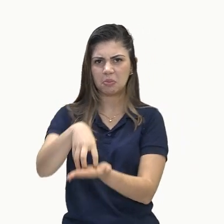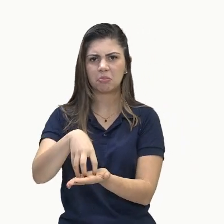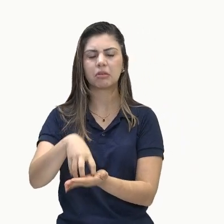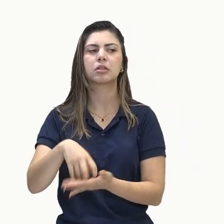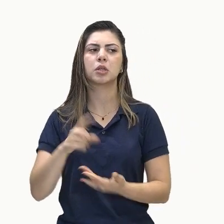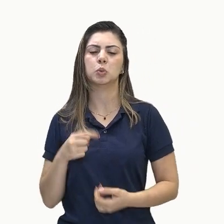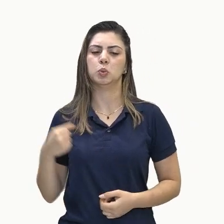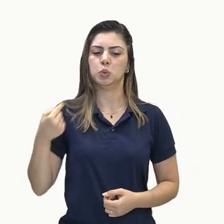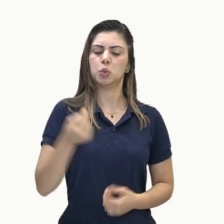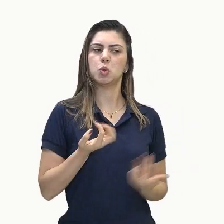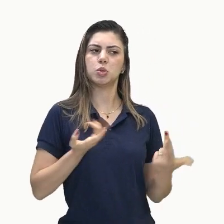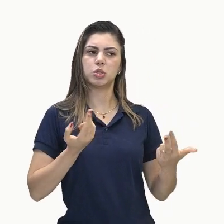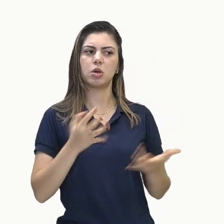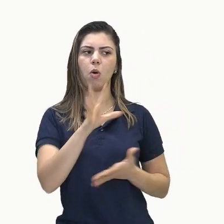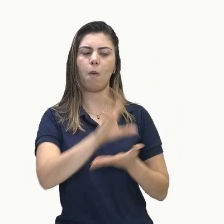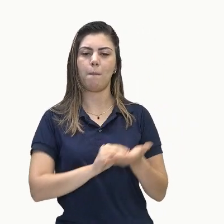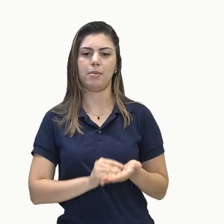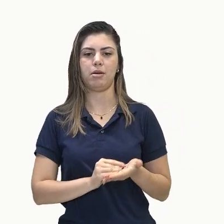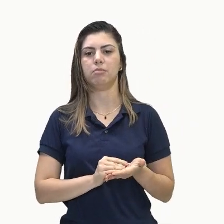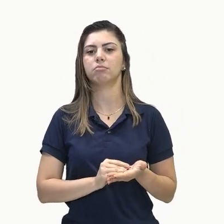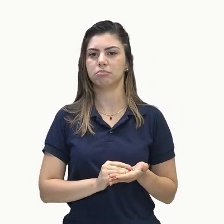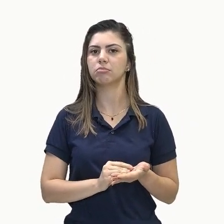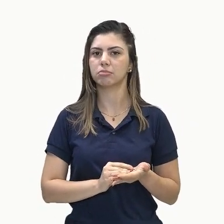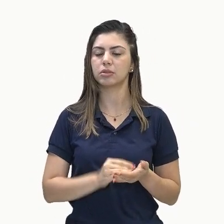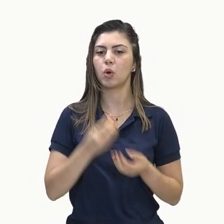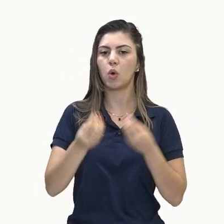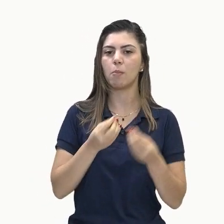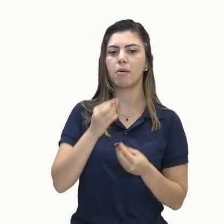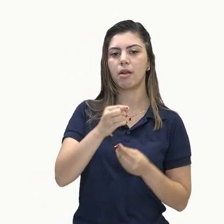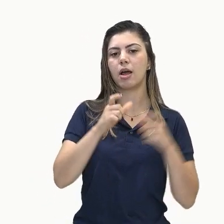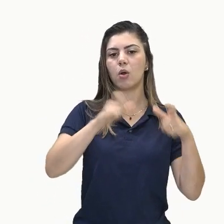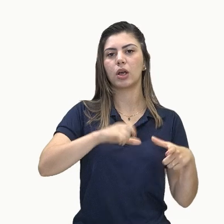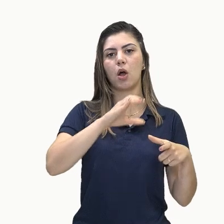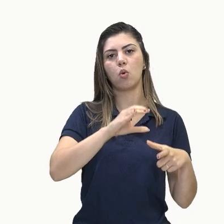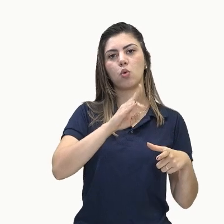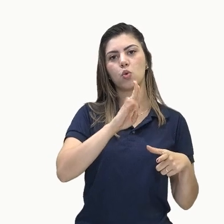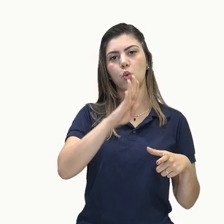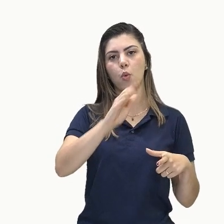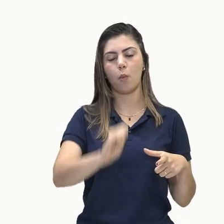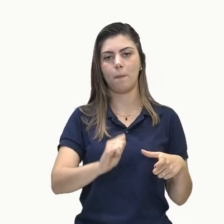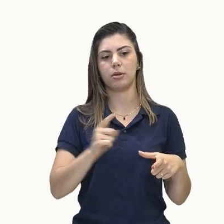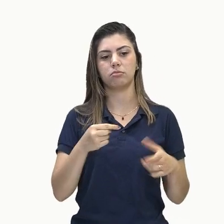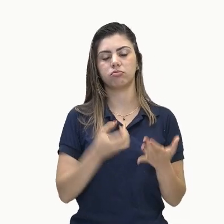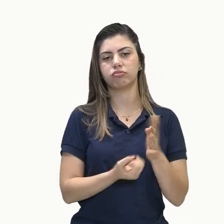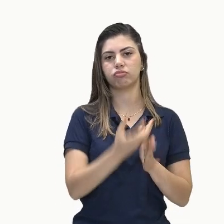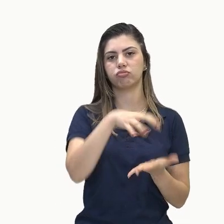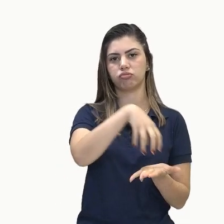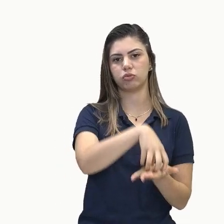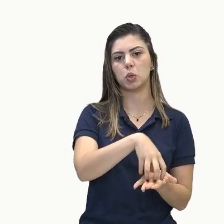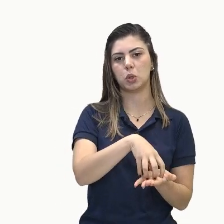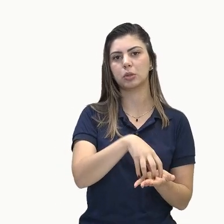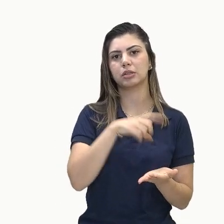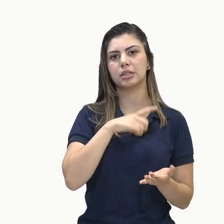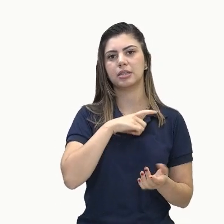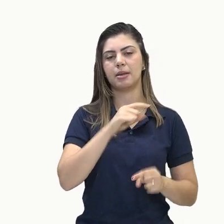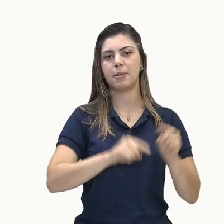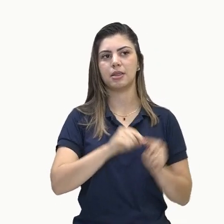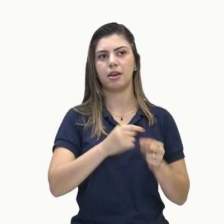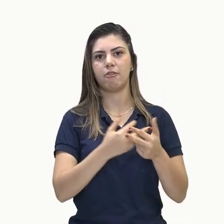Soviética também vai garantir esse equilíbrio nas forças. E aí a gente observa